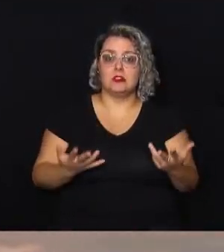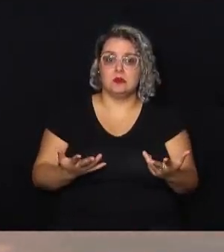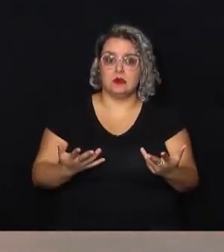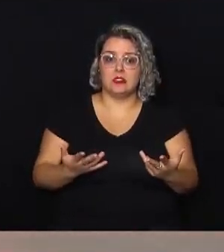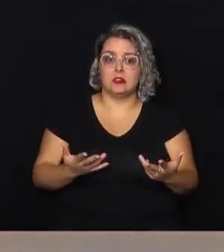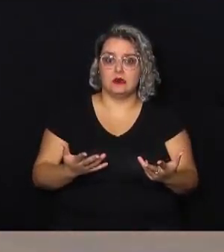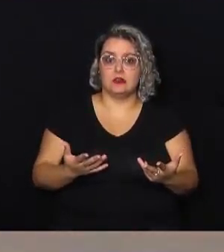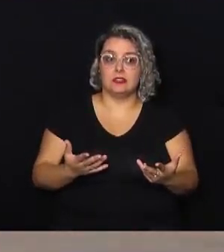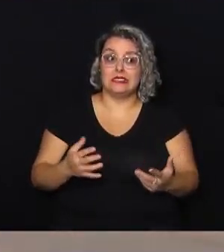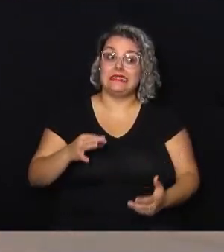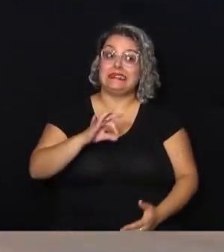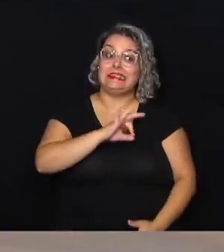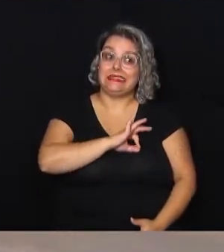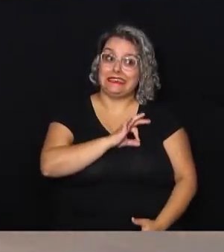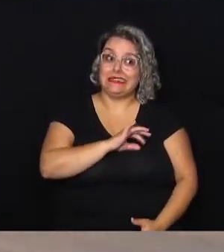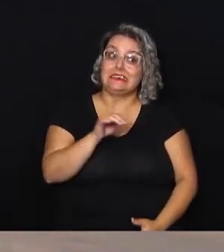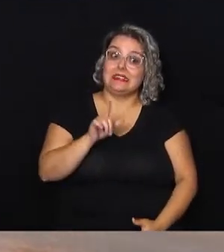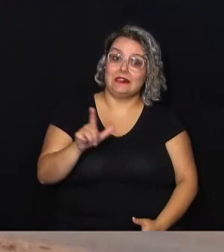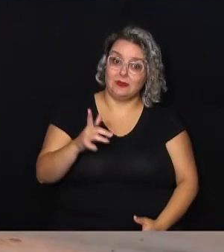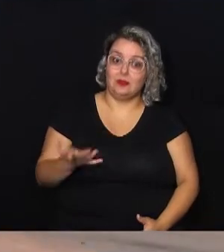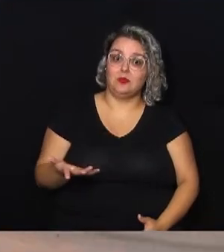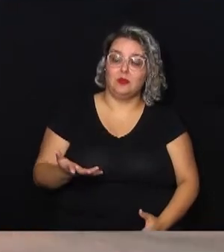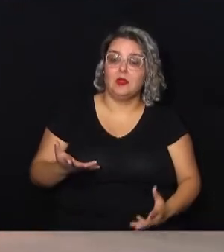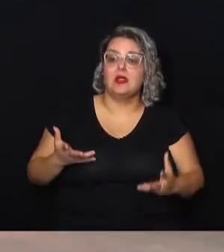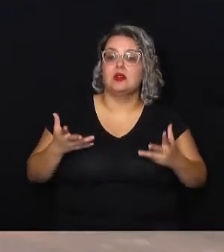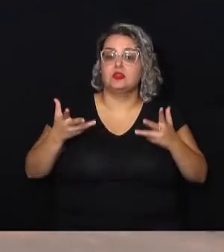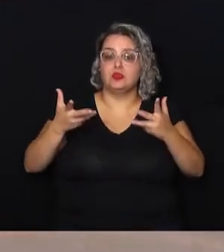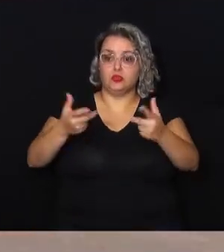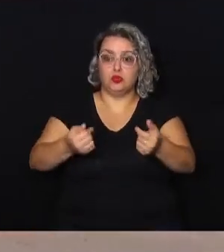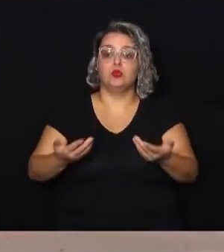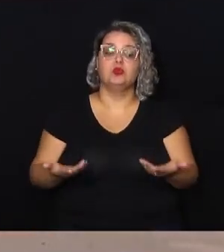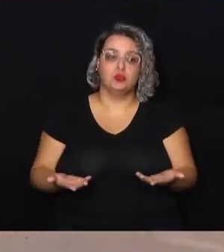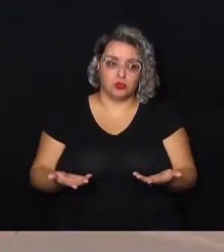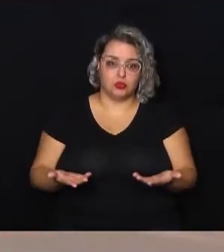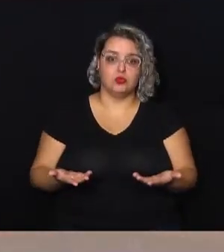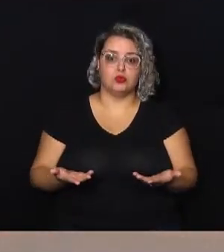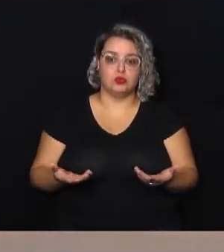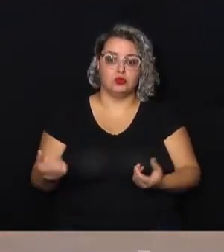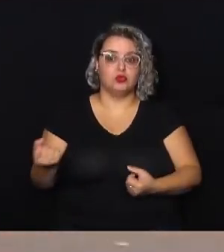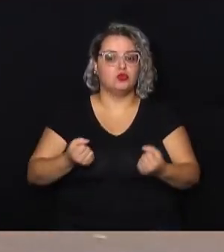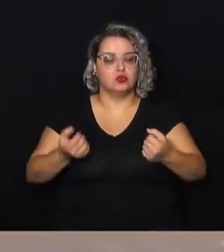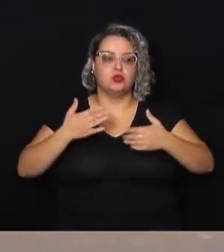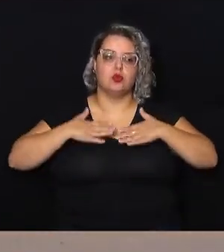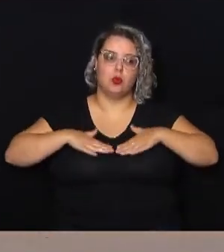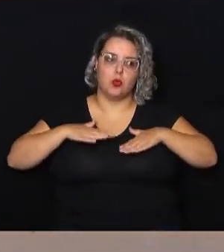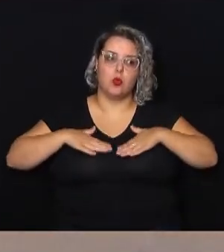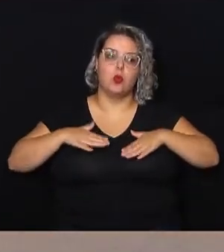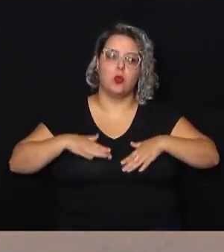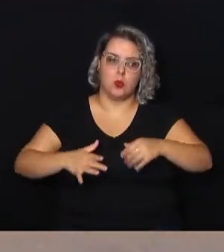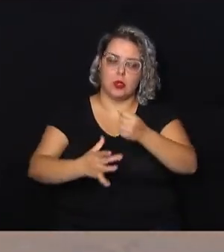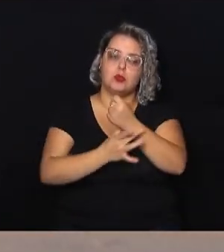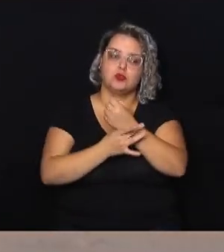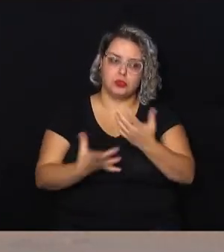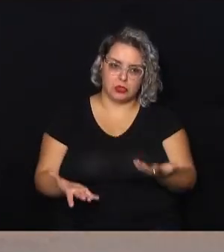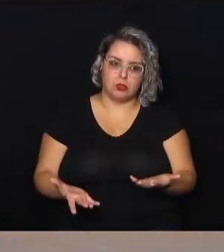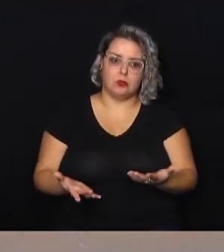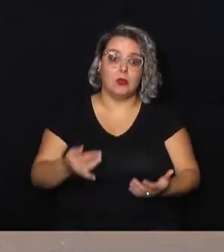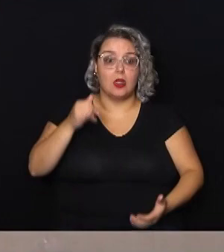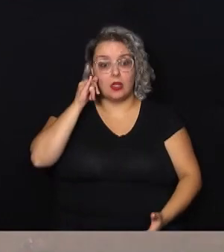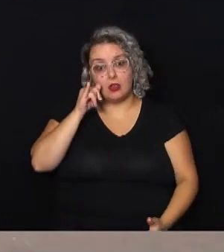da polícia é, logicamente, para que todo mundo dirija com cuidado, com segurança,